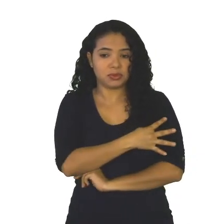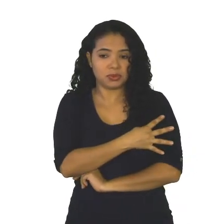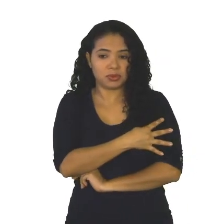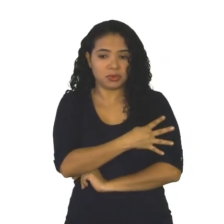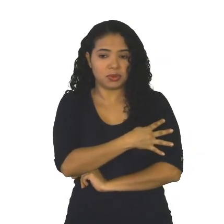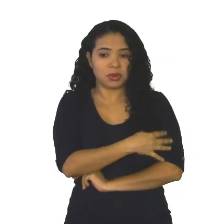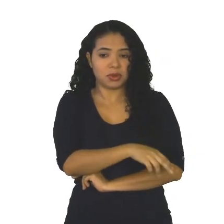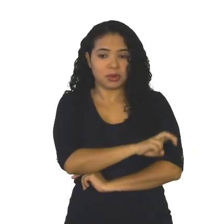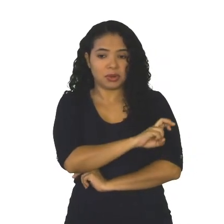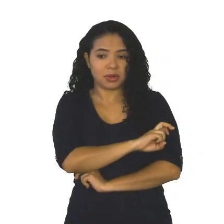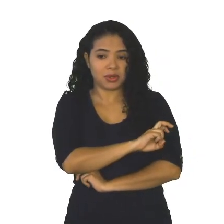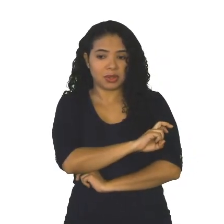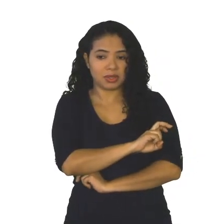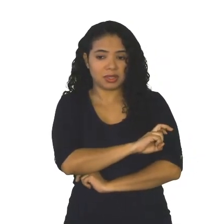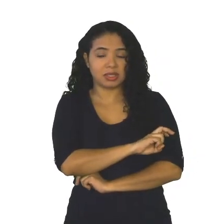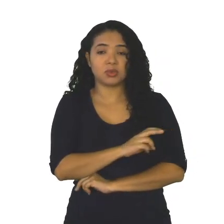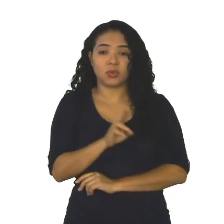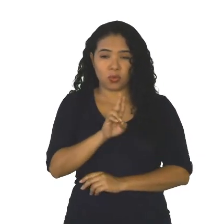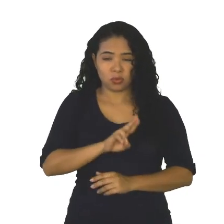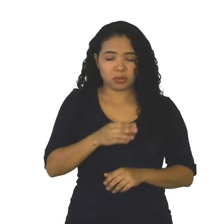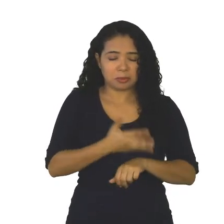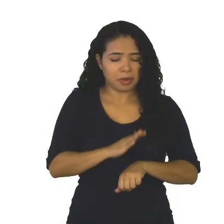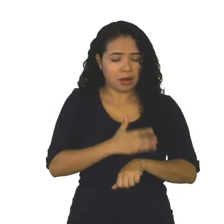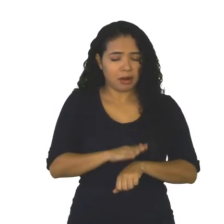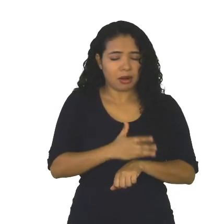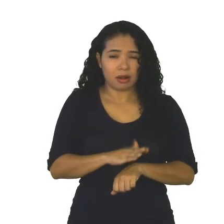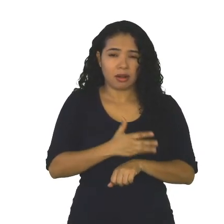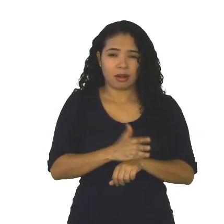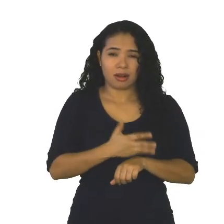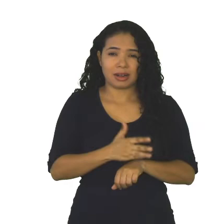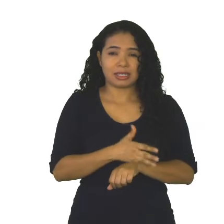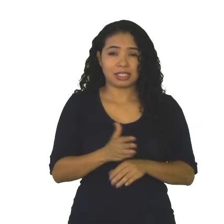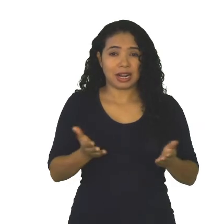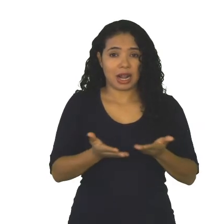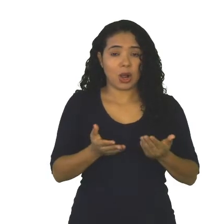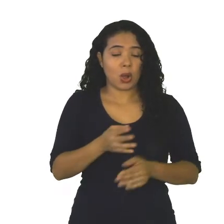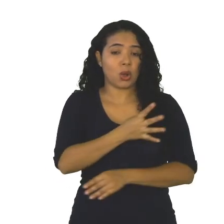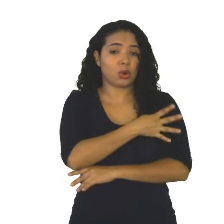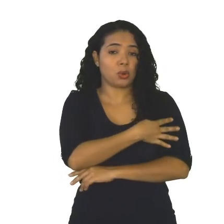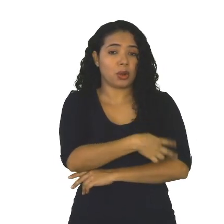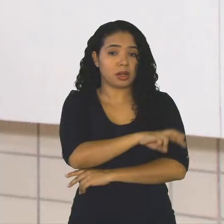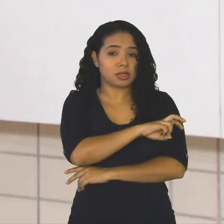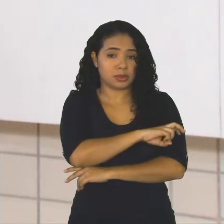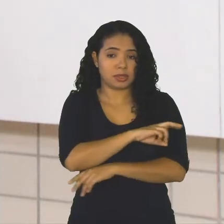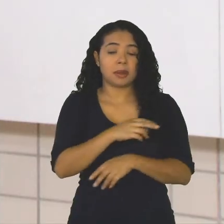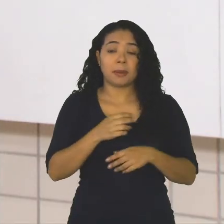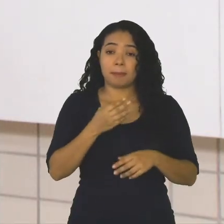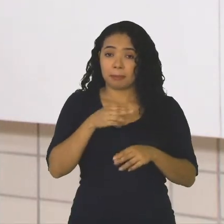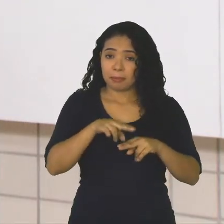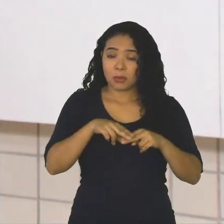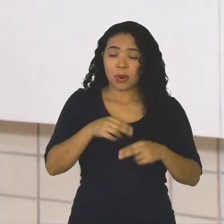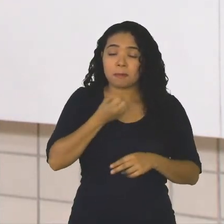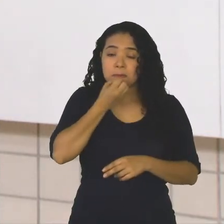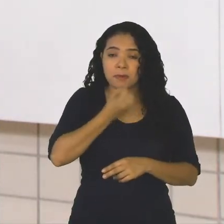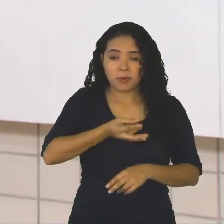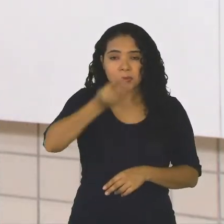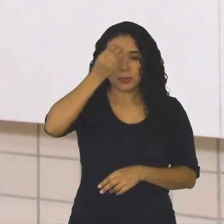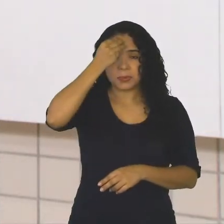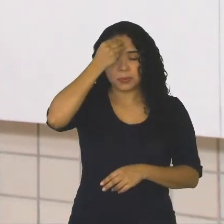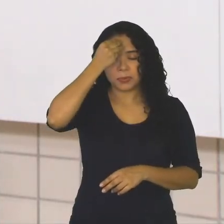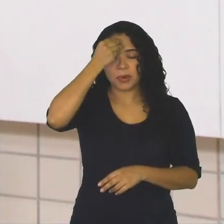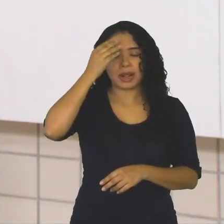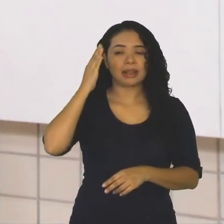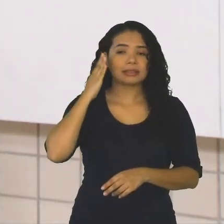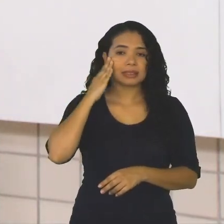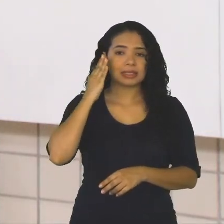no 5º ano e daí em diante. Então é bom vocês já saberem todas essas classificações